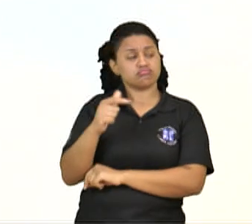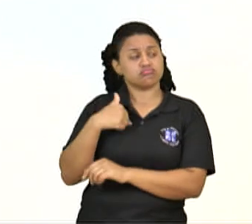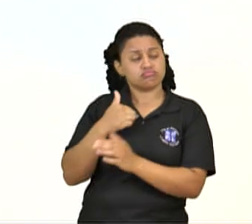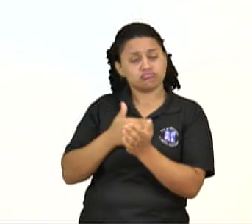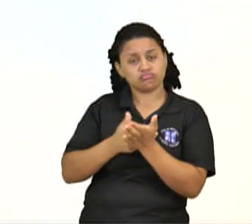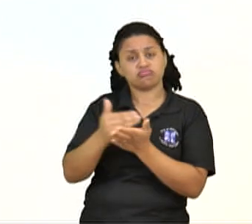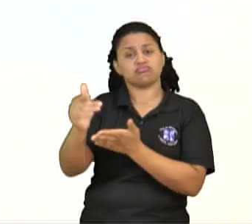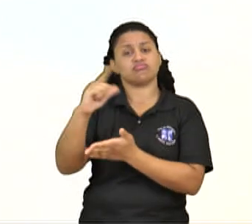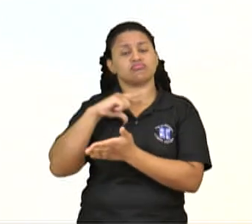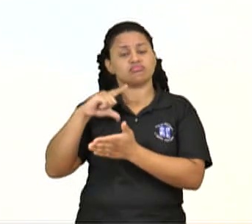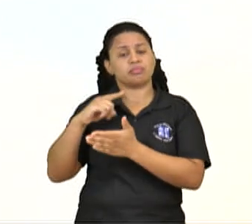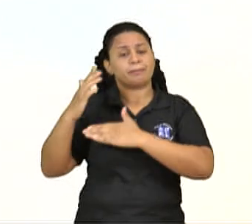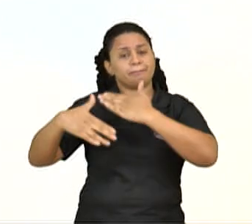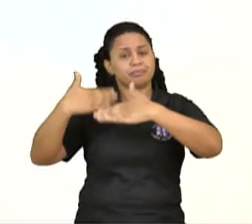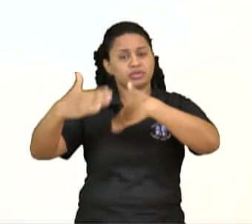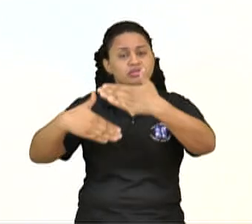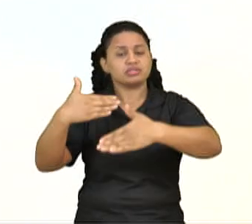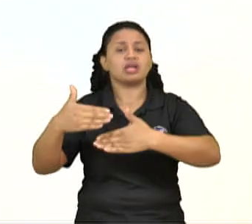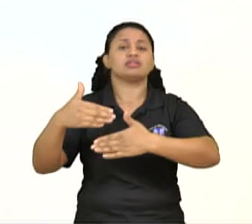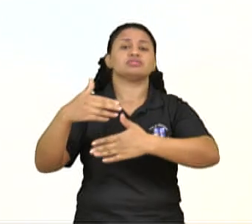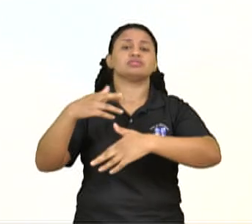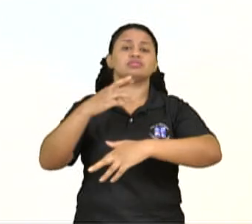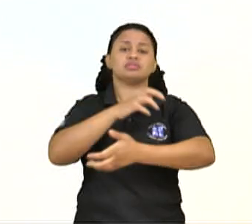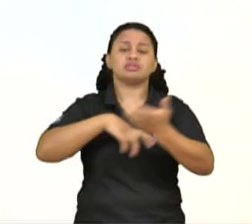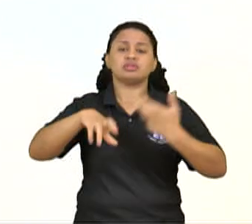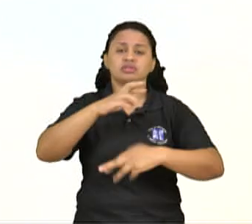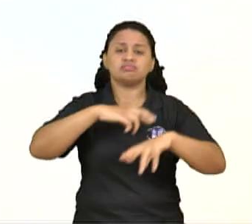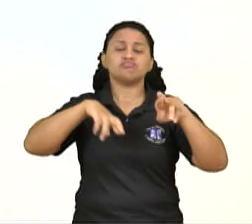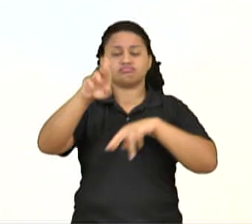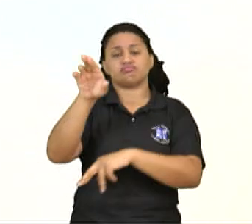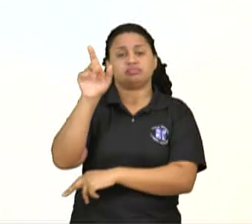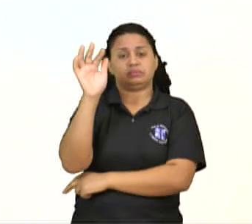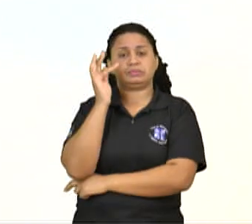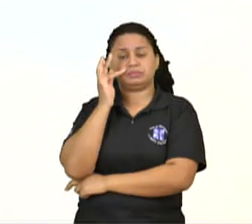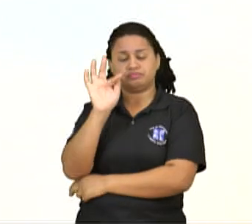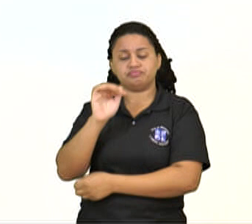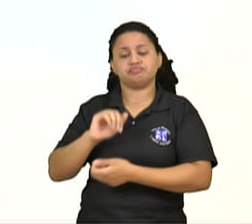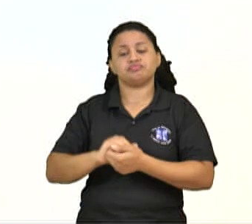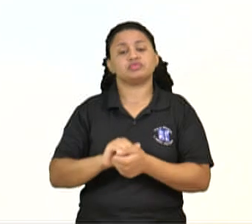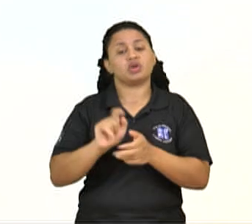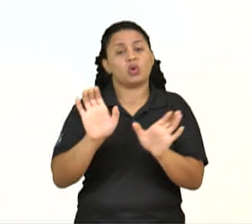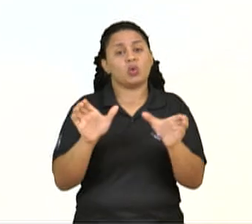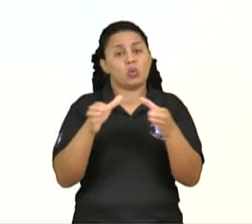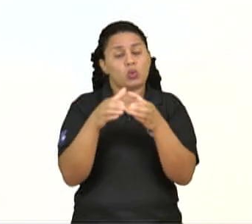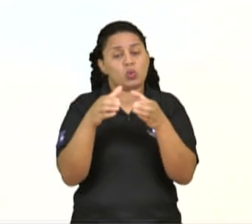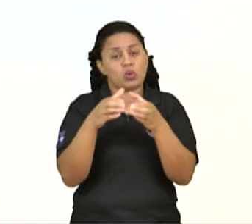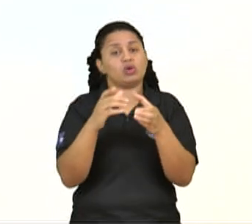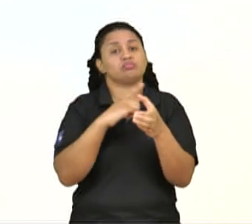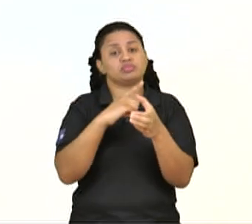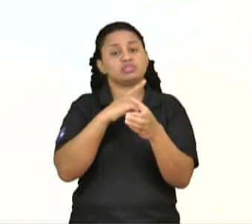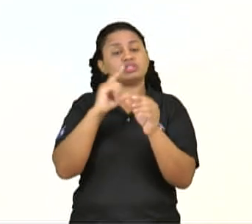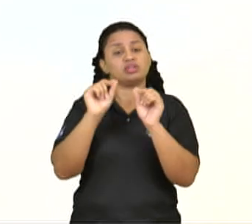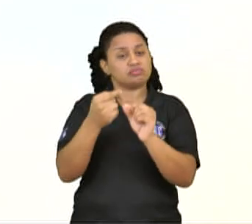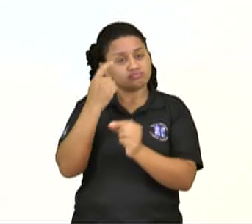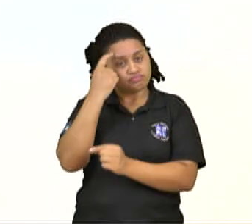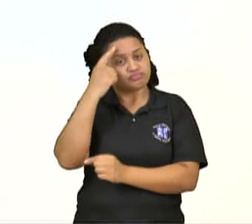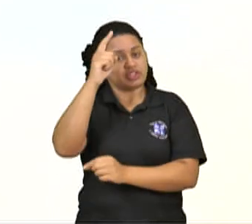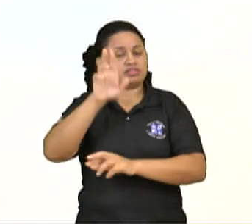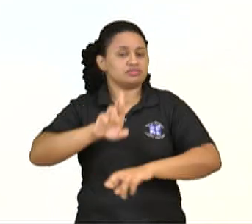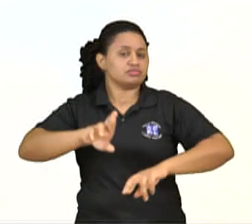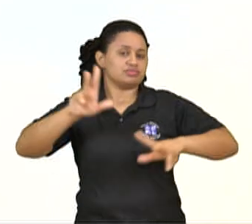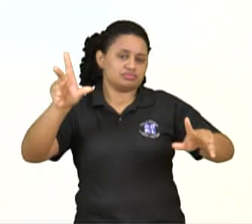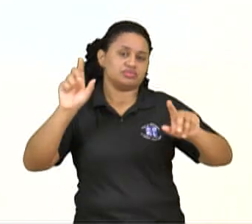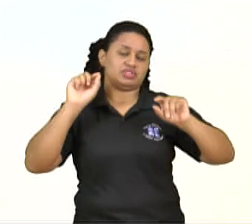ao longo do processo revolucionário francês, onde um grupo com ideias divergentes